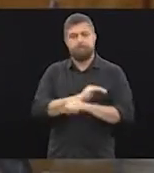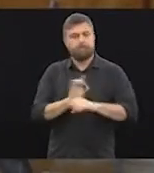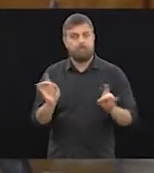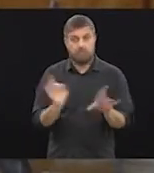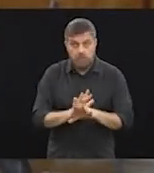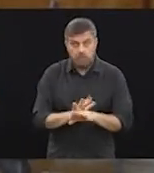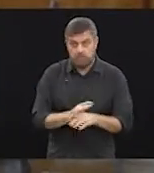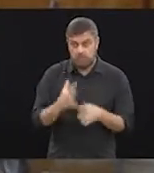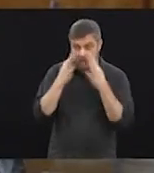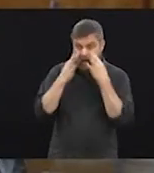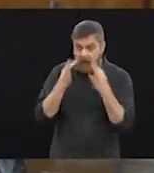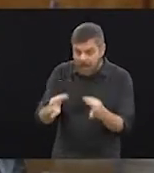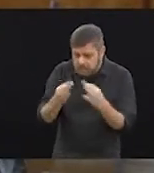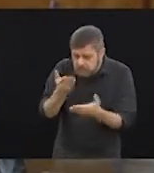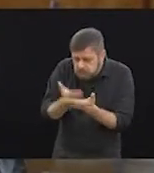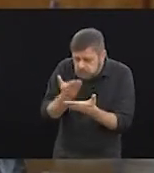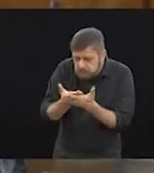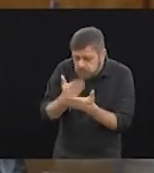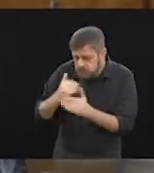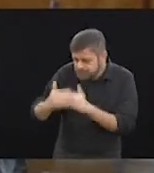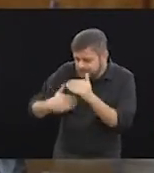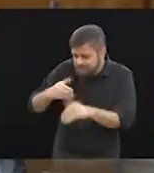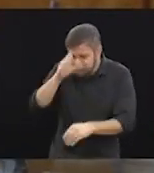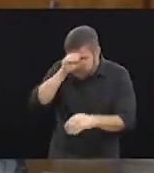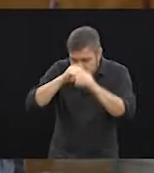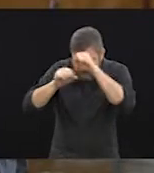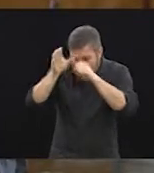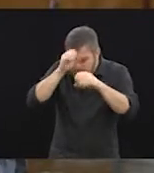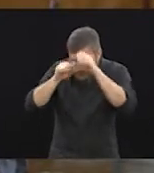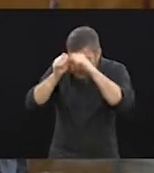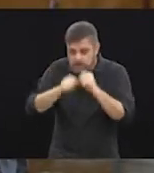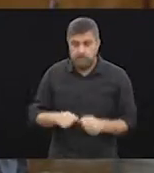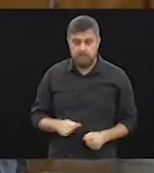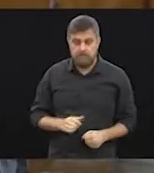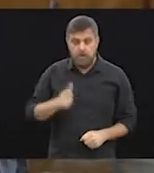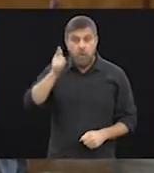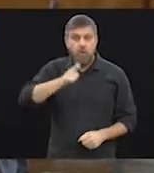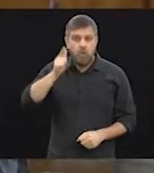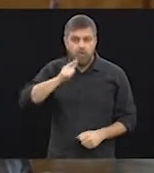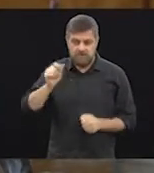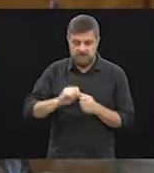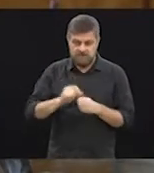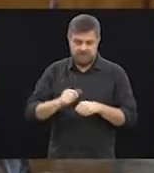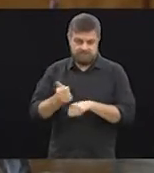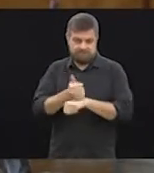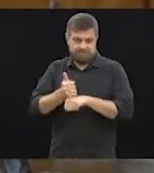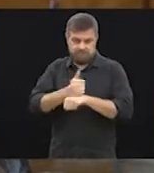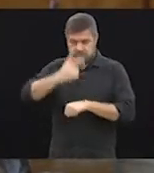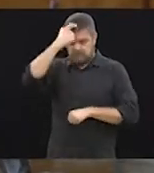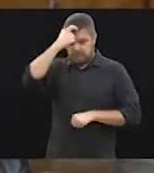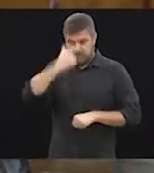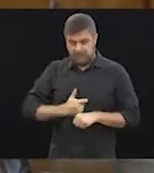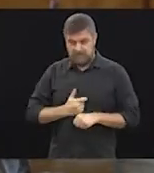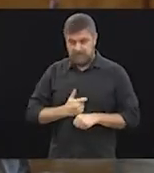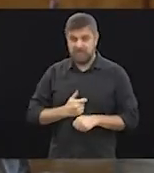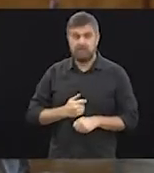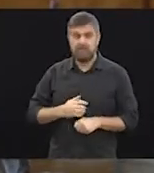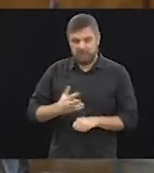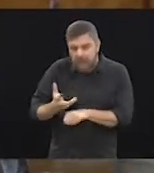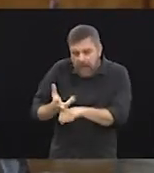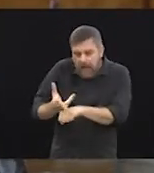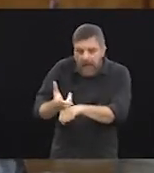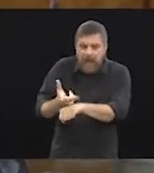a todas essas mudanças, a todas essas evoluções, para que eu possa fazer o meu procedimento cada vez com